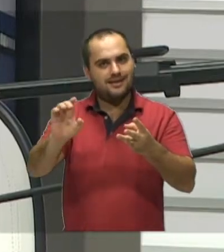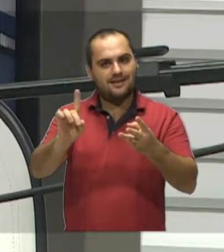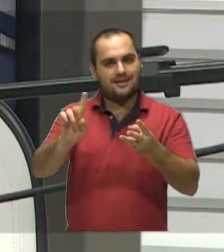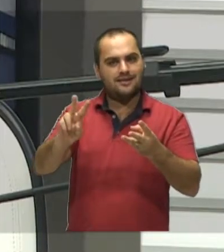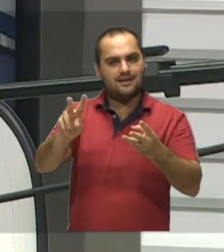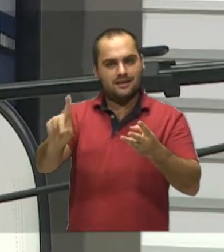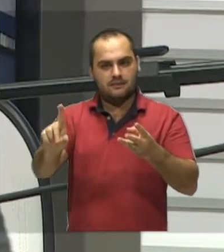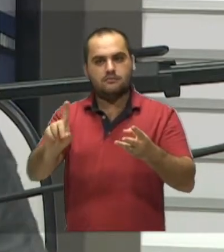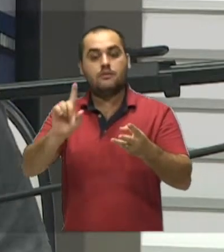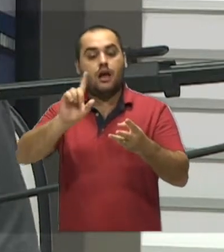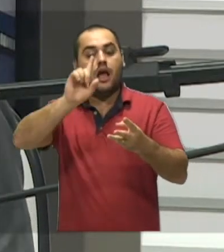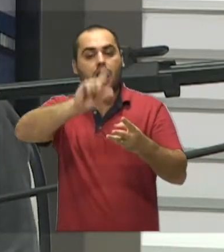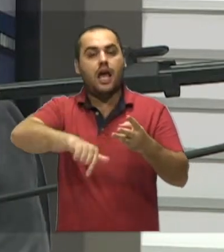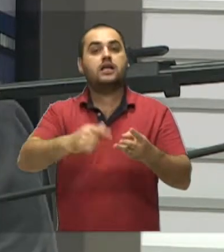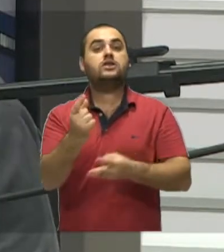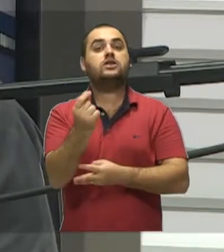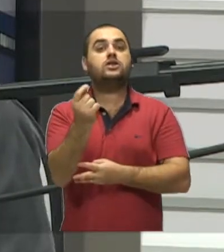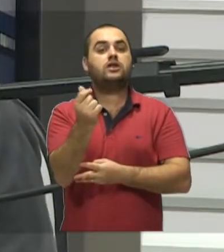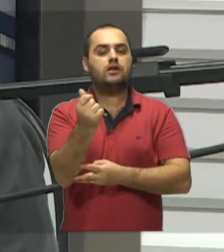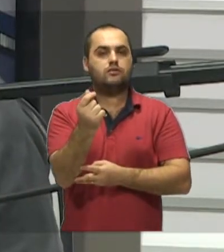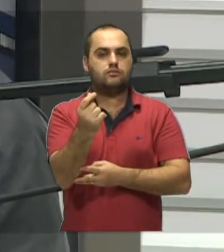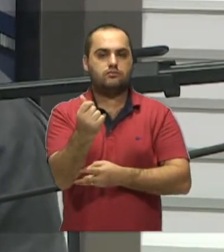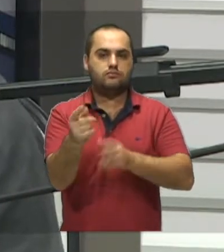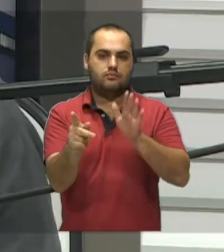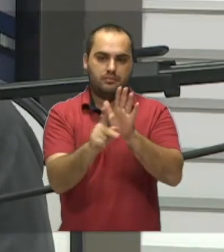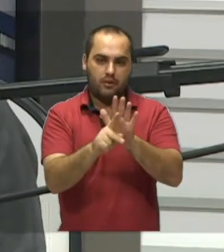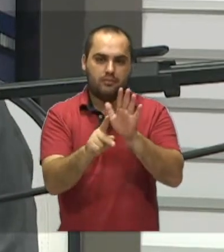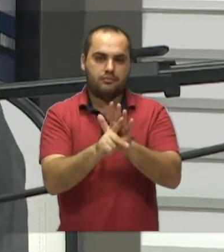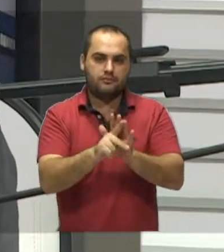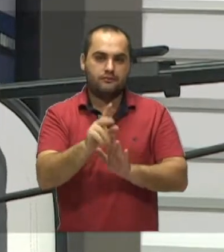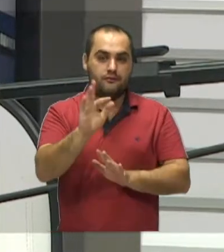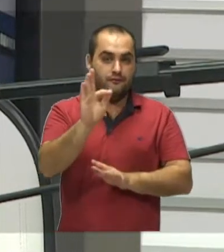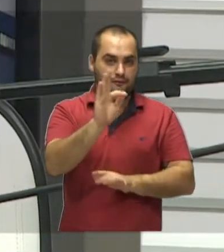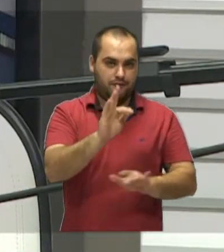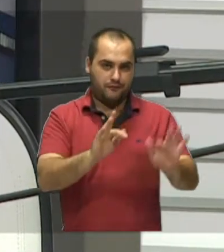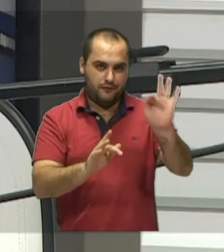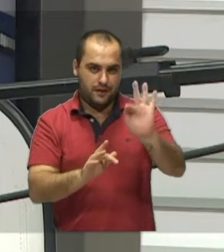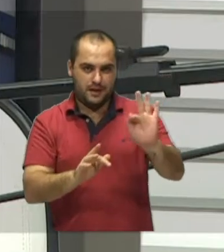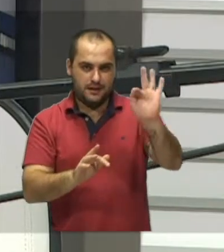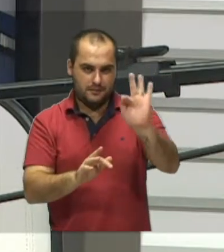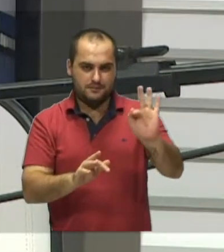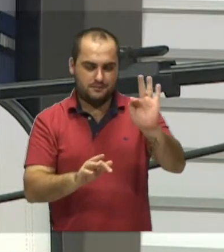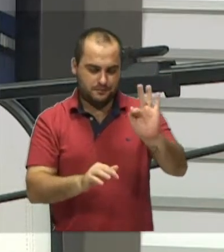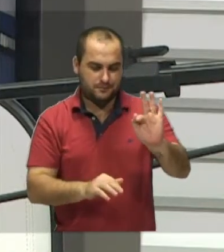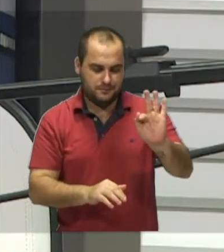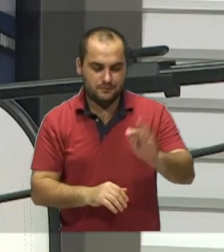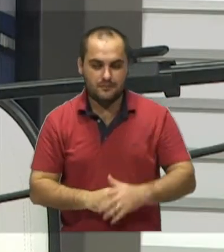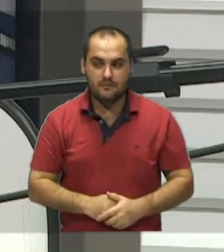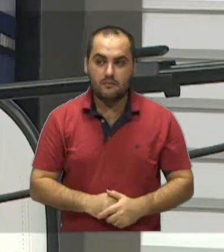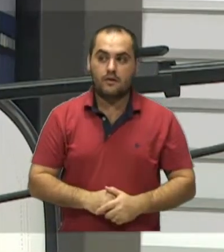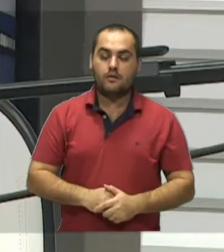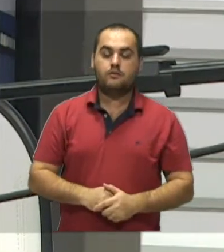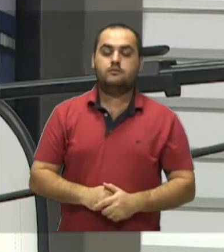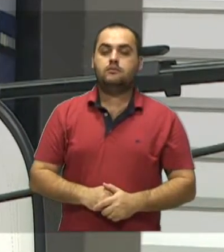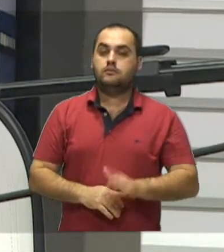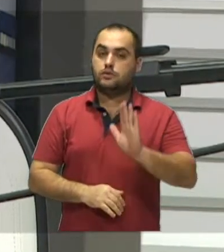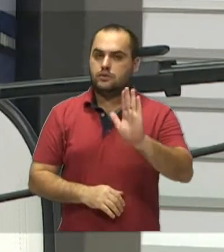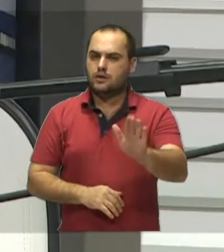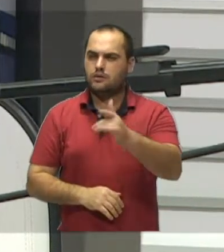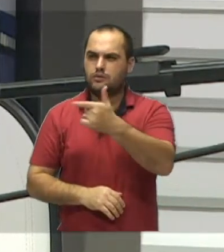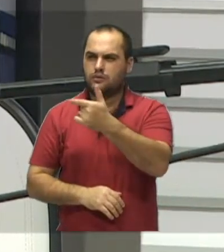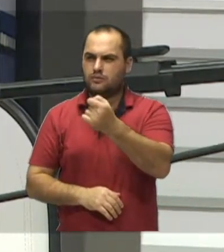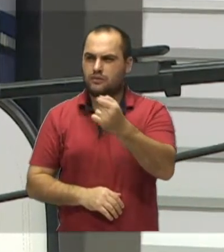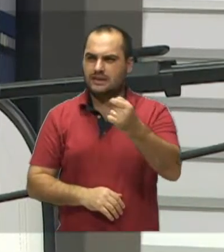lei de incentivo. O Cirandinho foi lei de incentivo municipal. Ali para 2007, 2008, eu